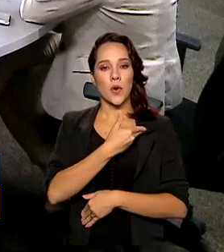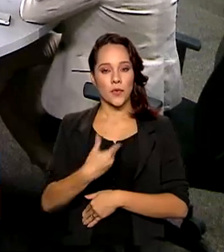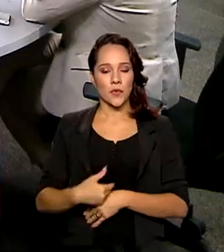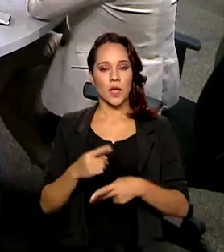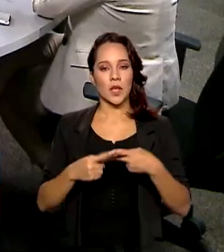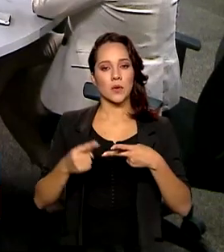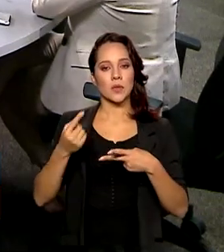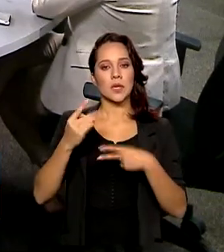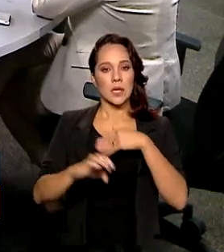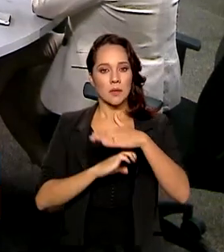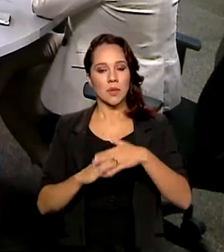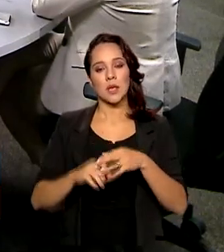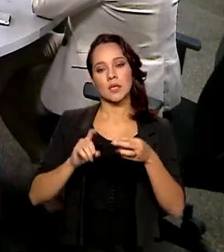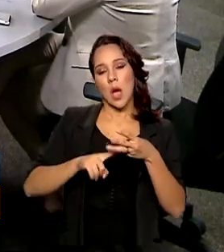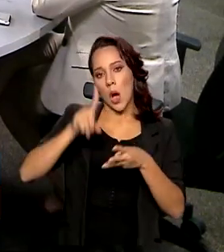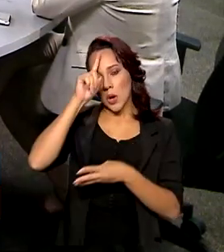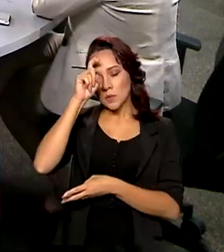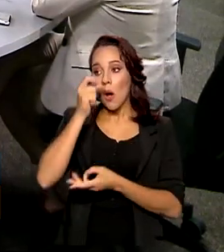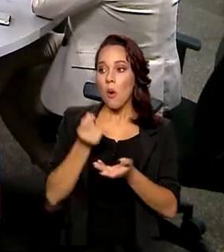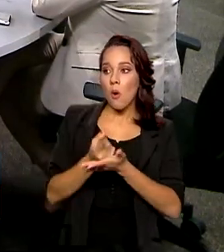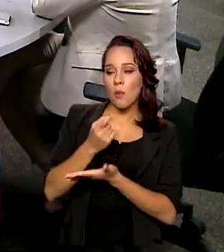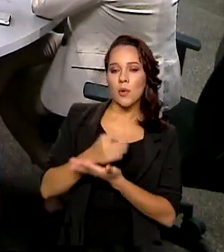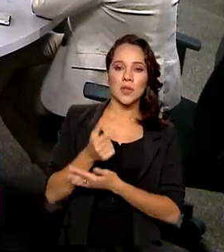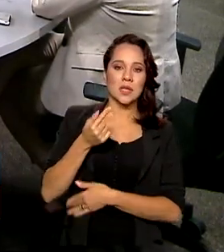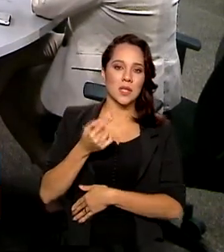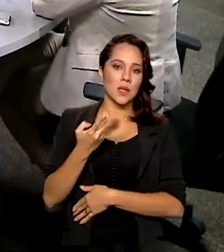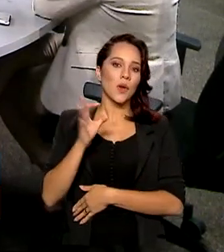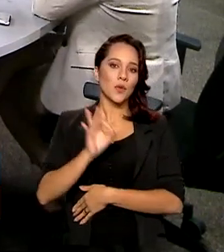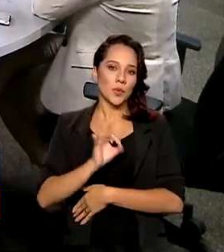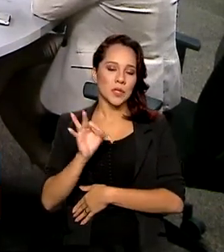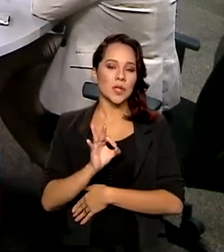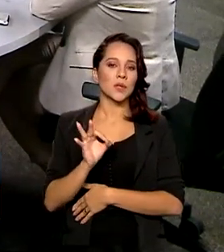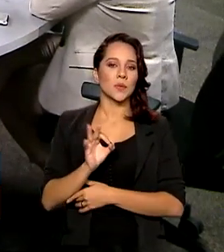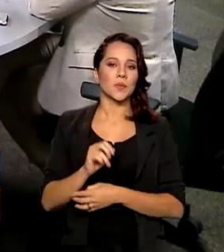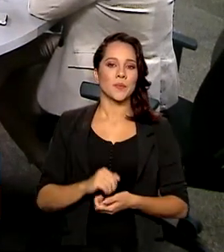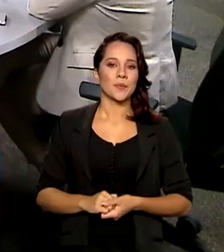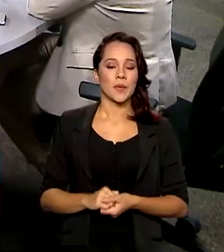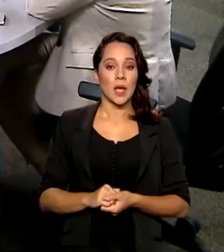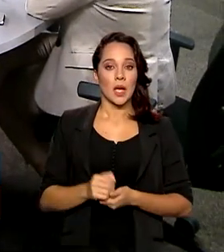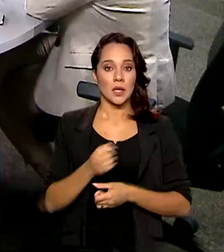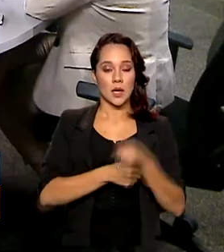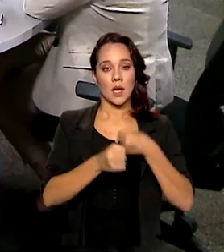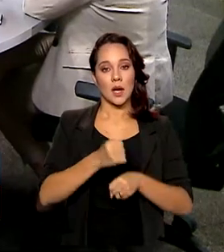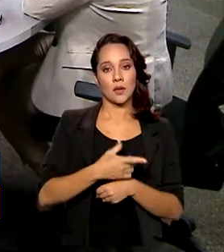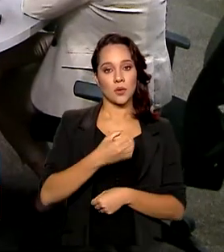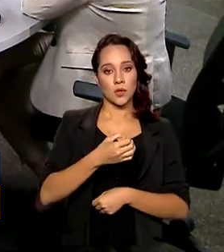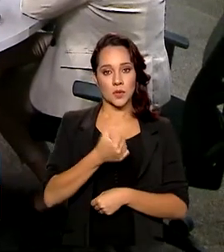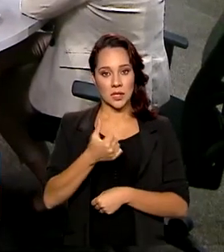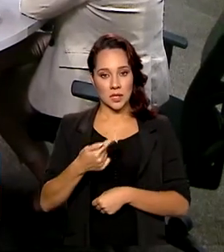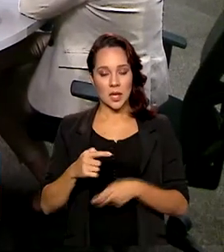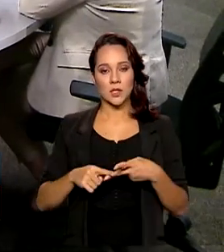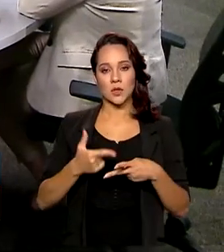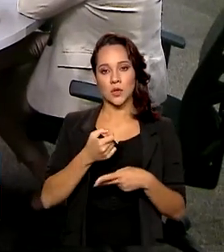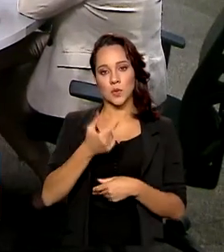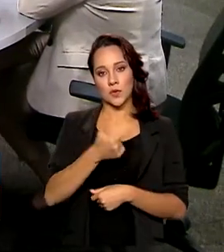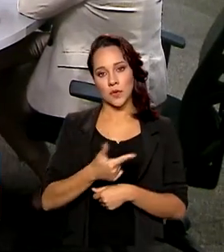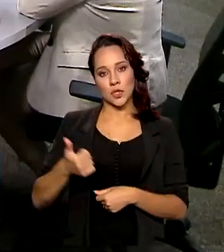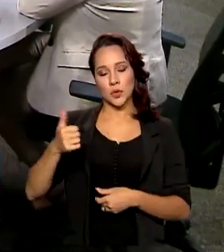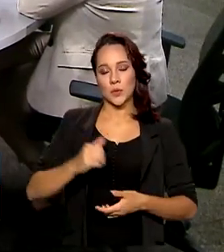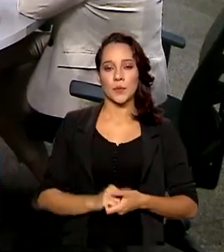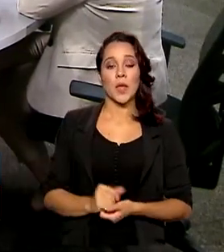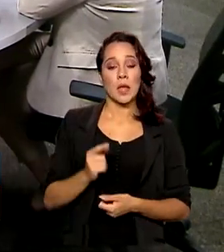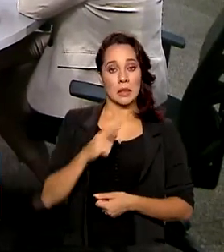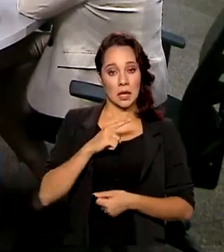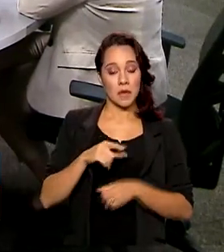governos, clínicas e hospitais, comprou 74% da produção entre 2017 e 2021.